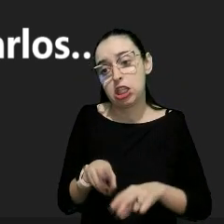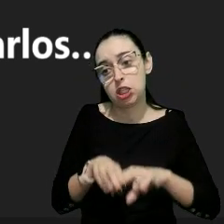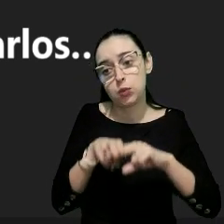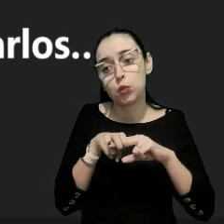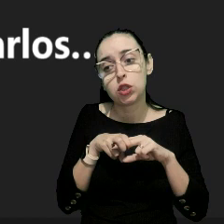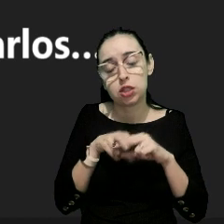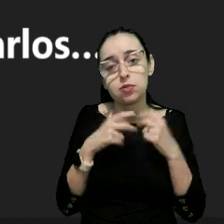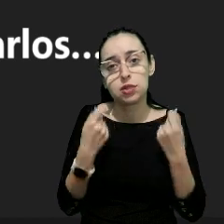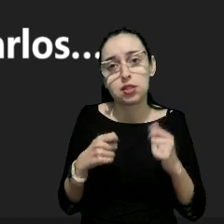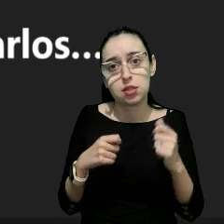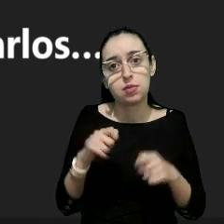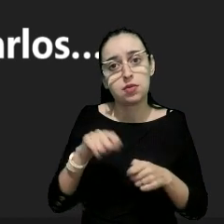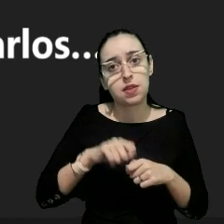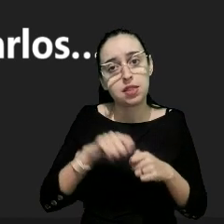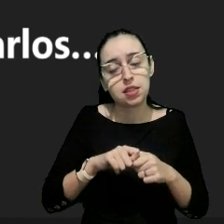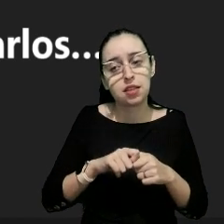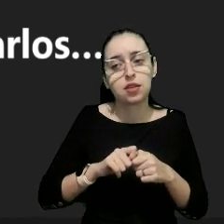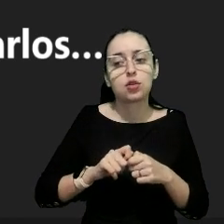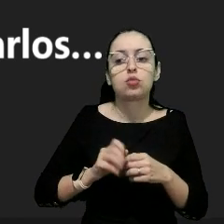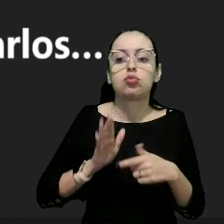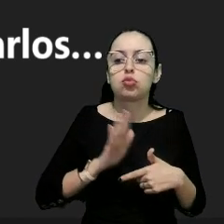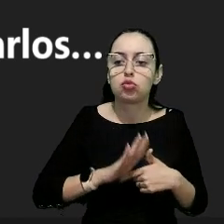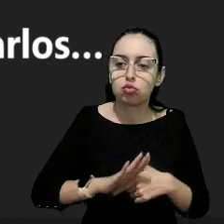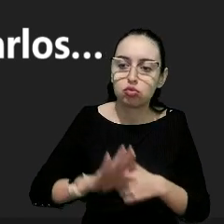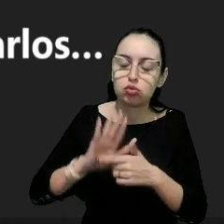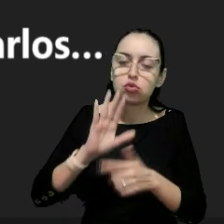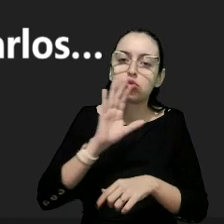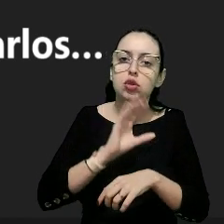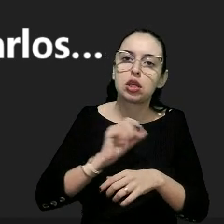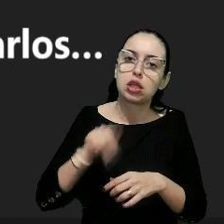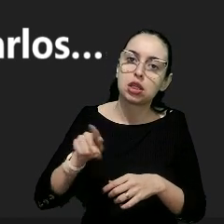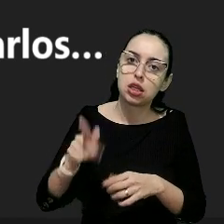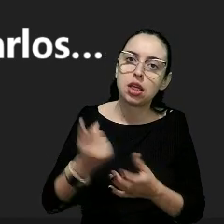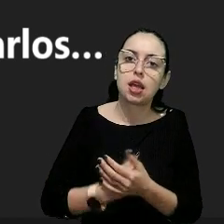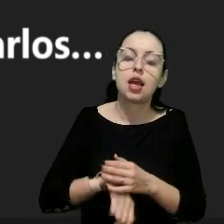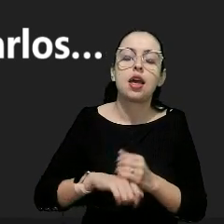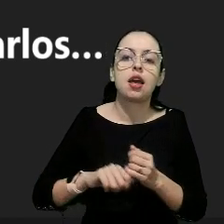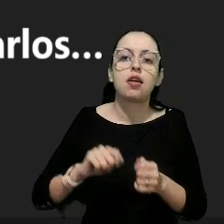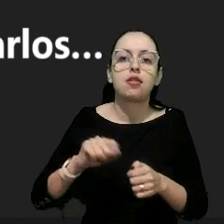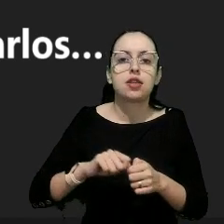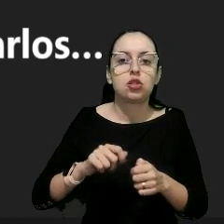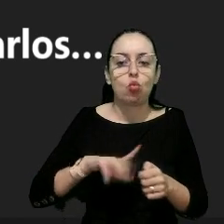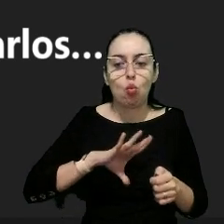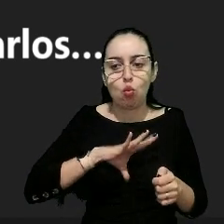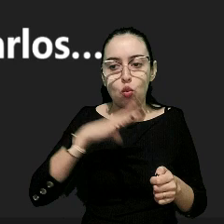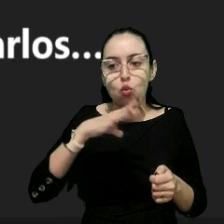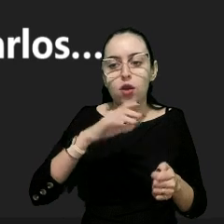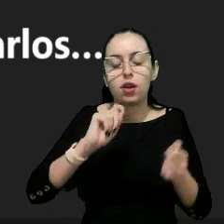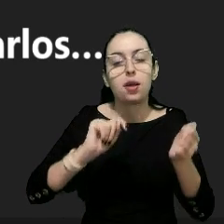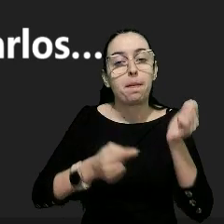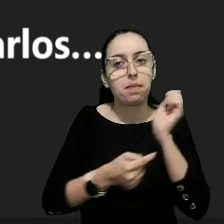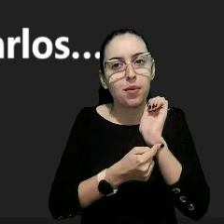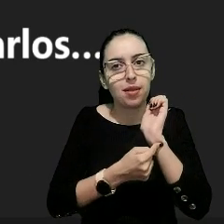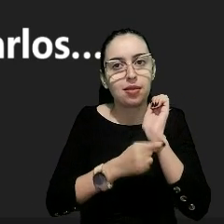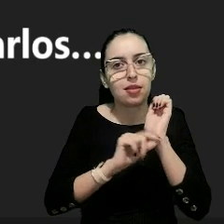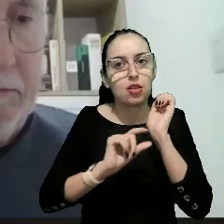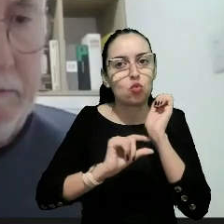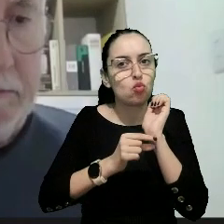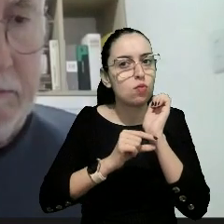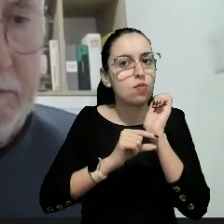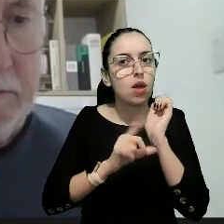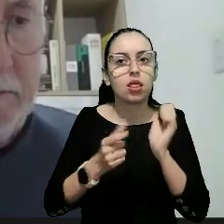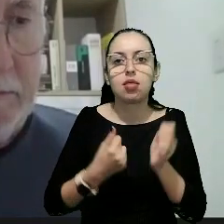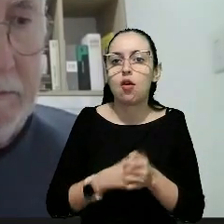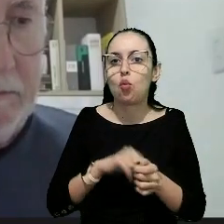inacreditável. Então, nós temos que fazer isso, continuar fazendo a nossa parte, com coragem E